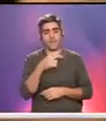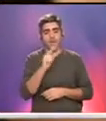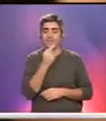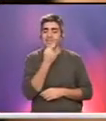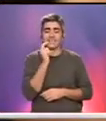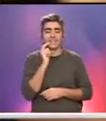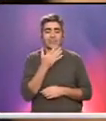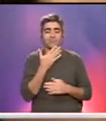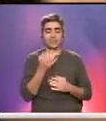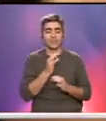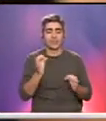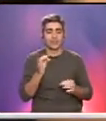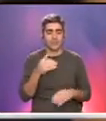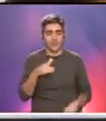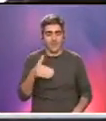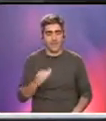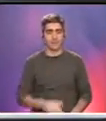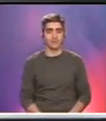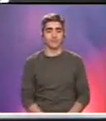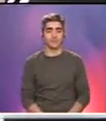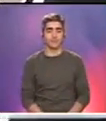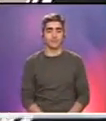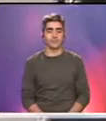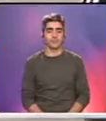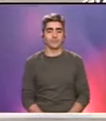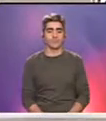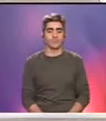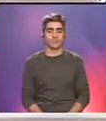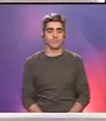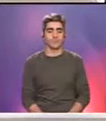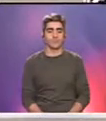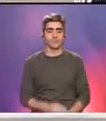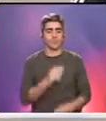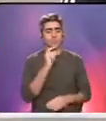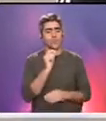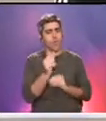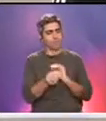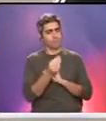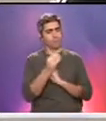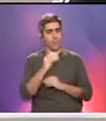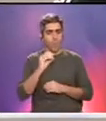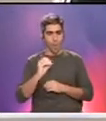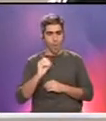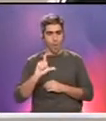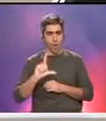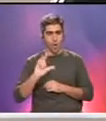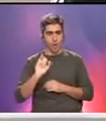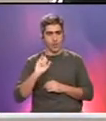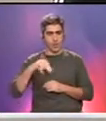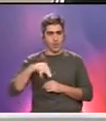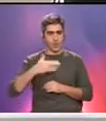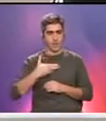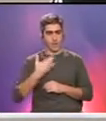Hã? Vamos ligar para a sua mãe. Olindina é um nome muito curioso, hã? É. Mas diz